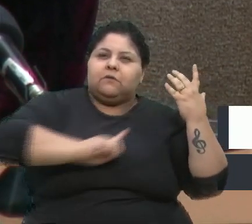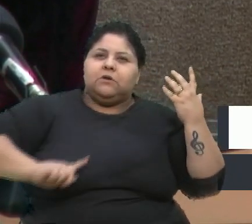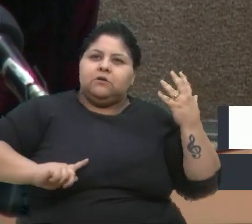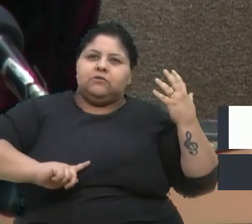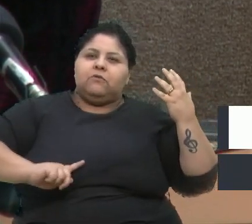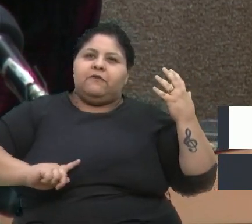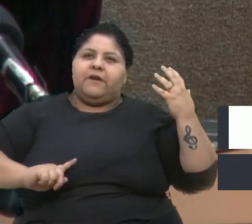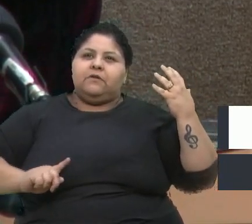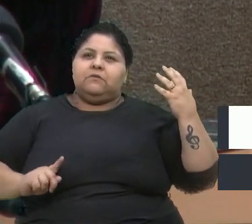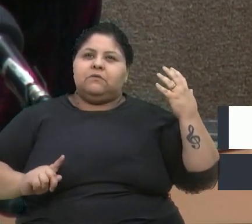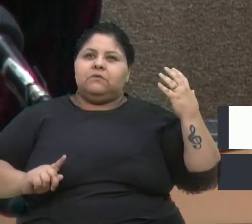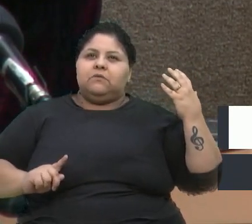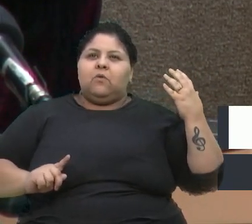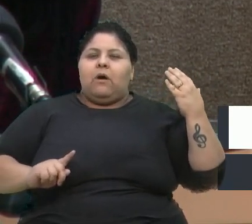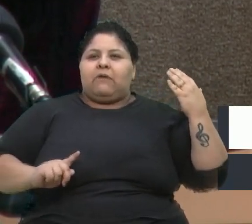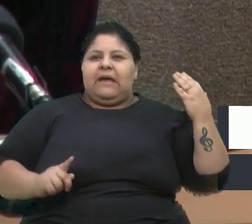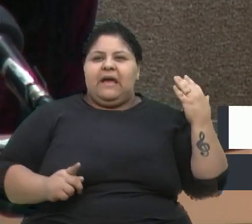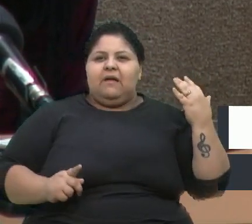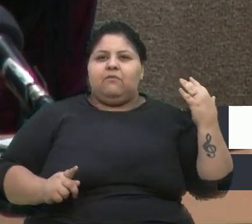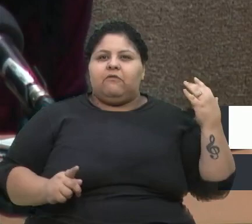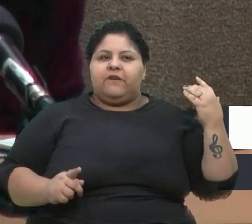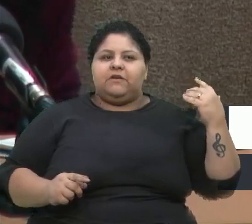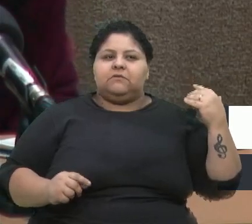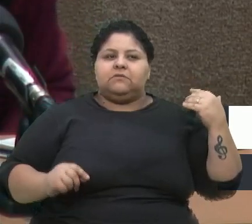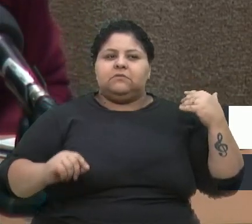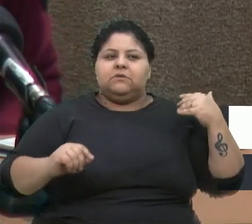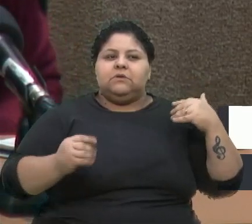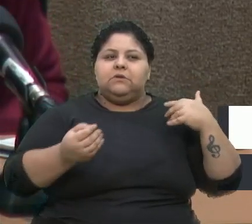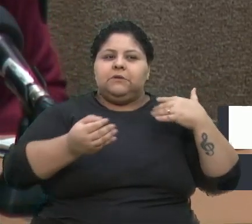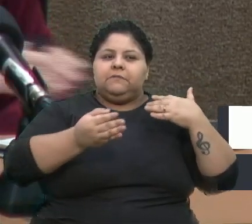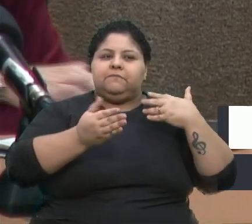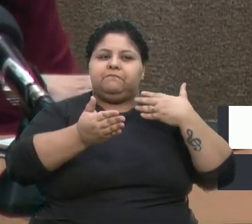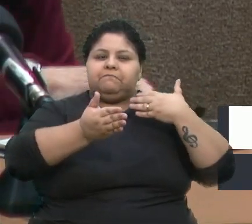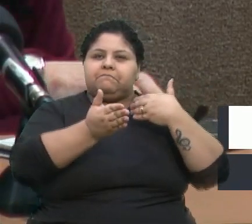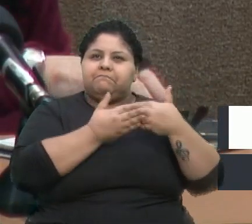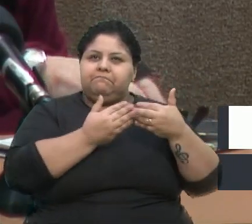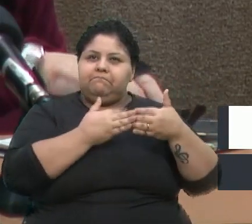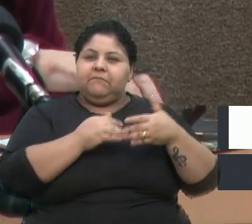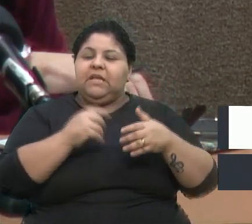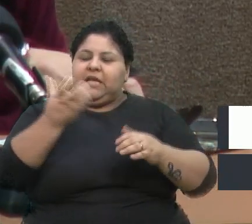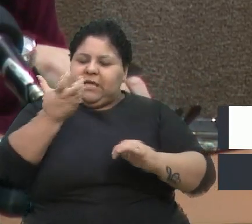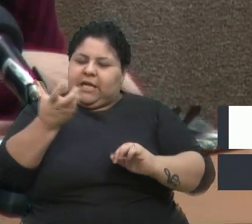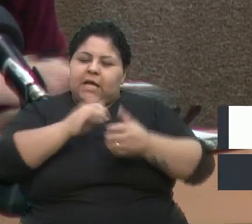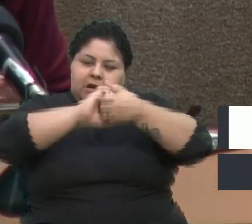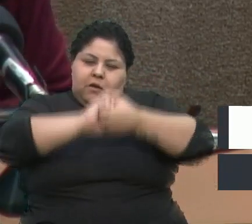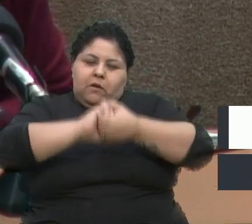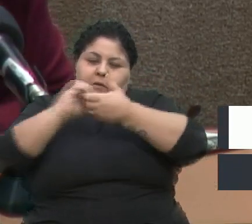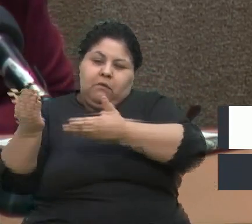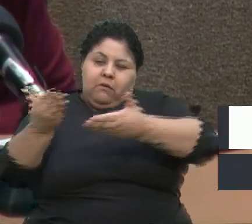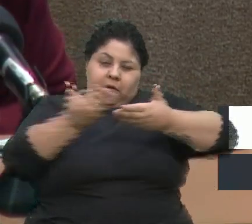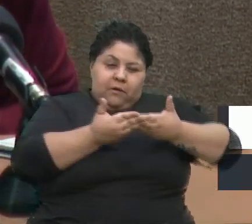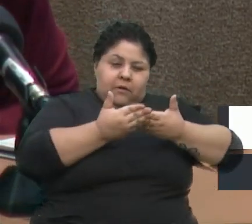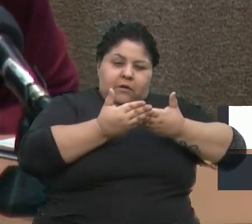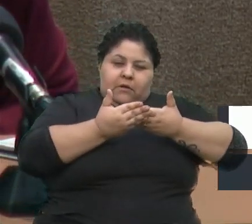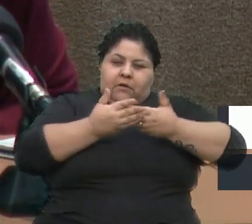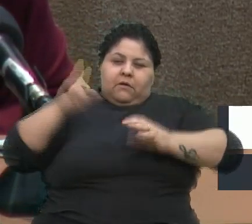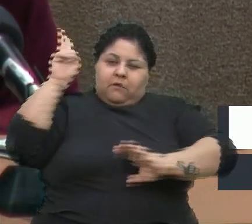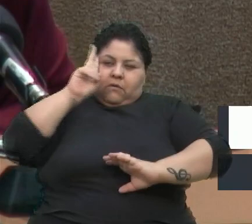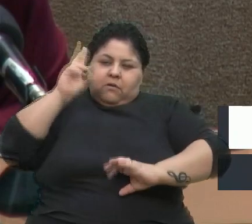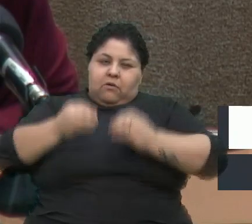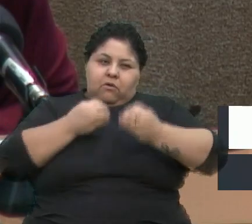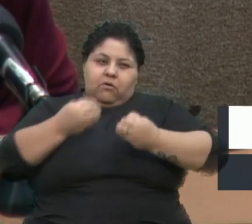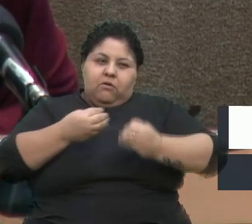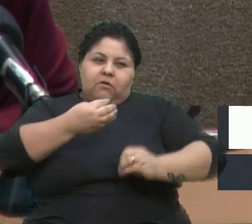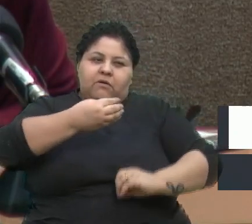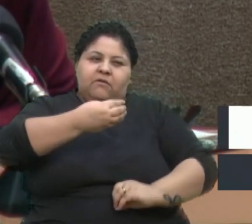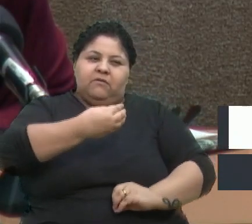coisa para corrigir ainda. E vai levar bastante tempo. Vai levar bastante tempo. Então, quero lhe cumprimentar por trazer e historiar o que se viveu